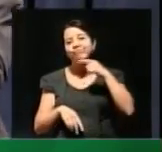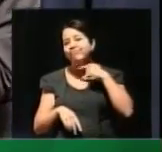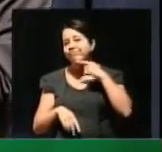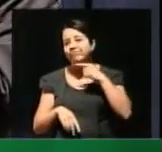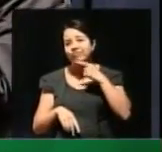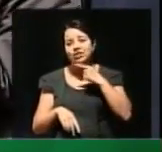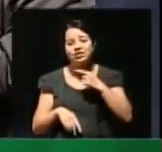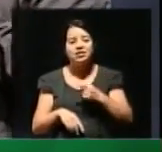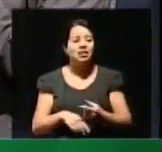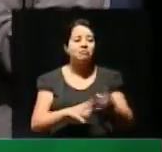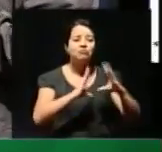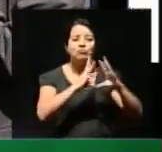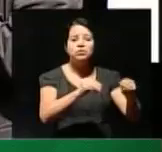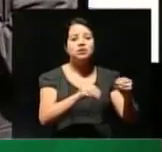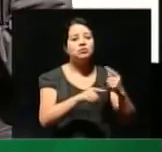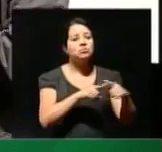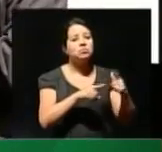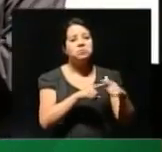Próximo.